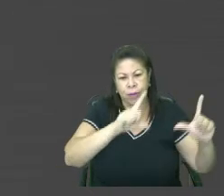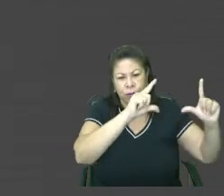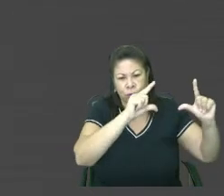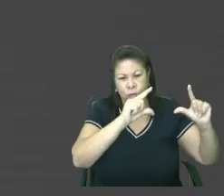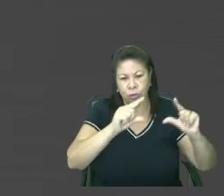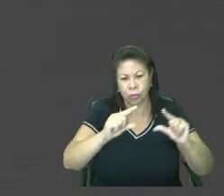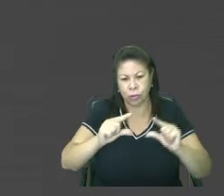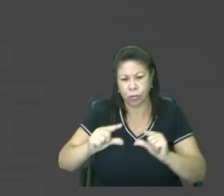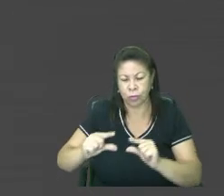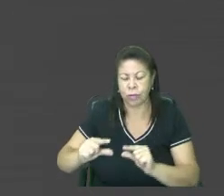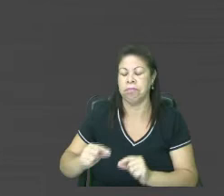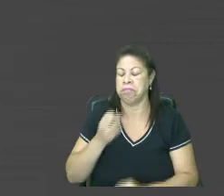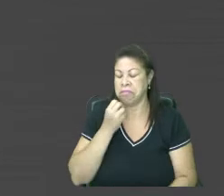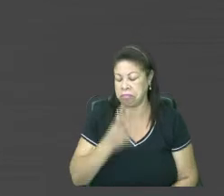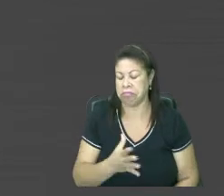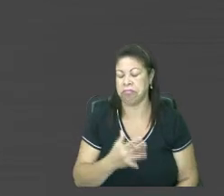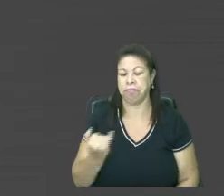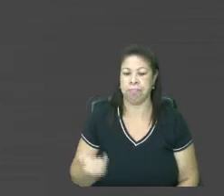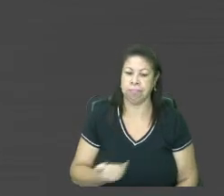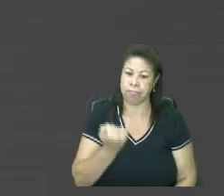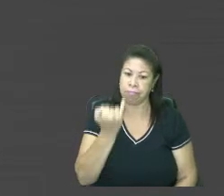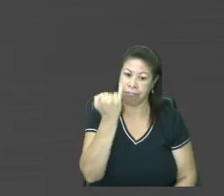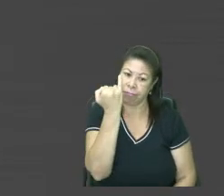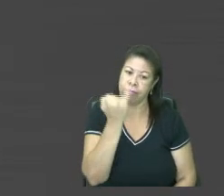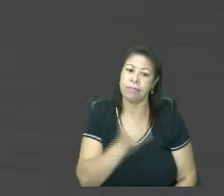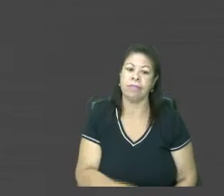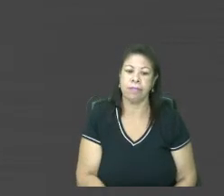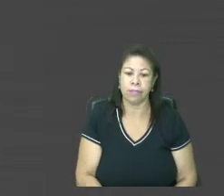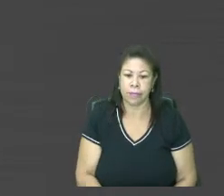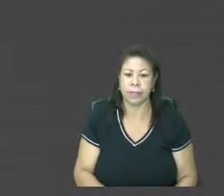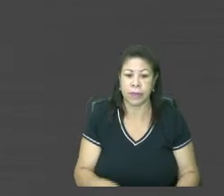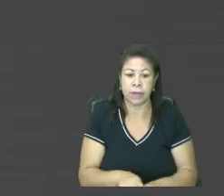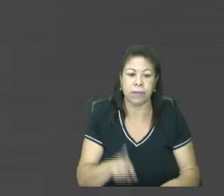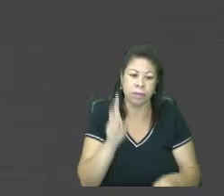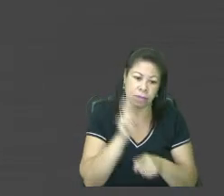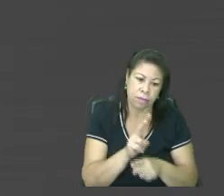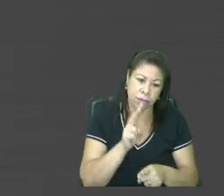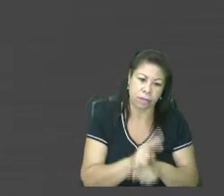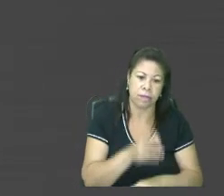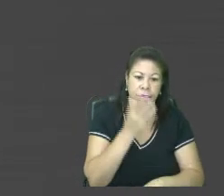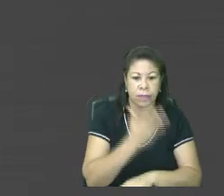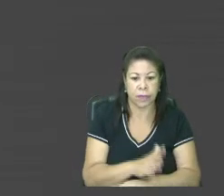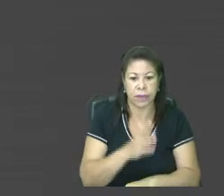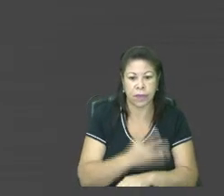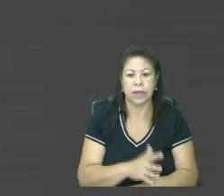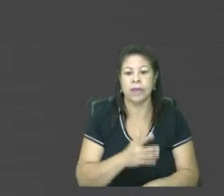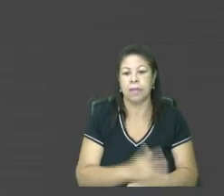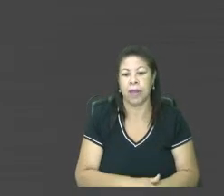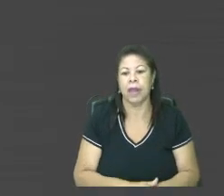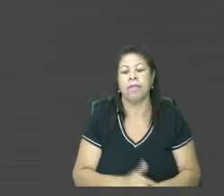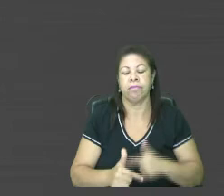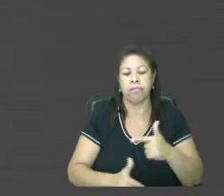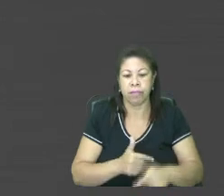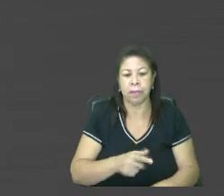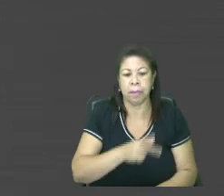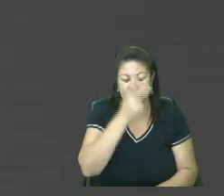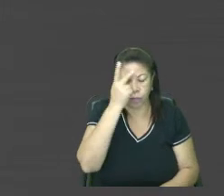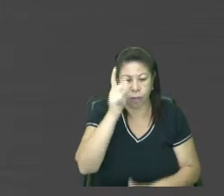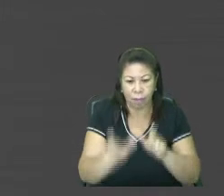importante. A gente fez também o acompanhamento nas ILPIs, né, dos funcionários